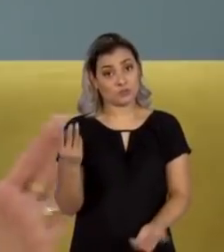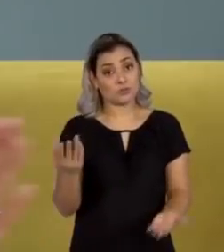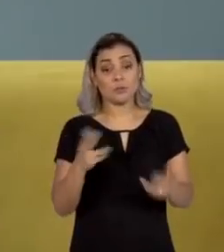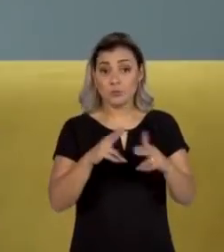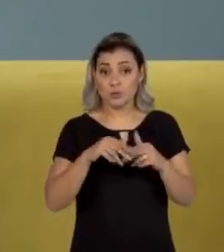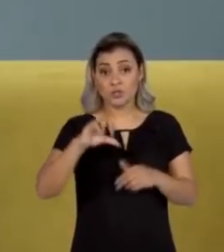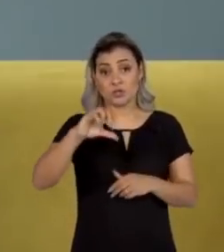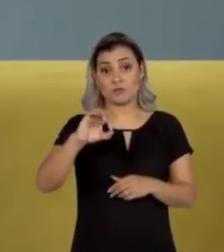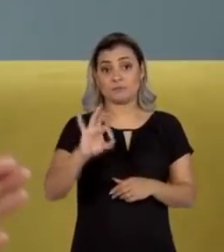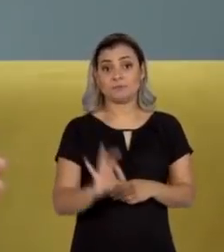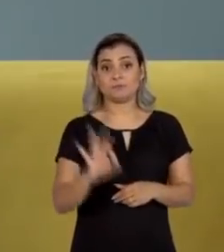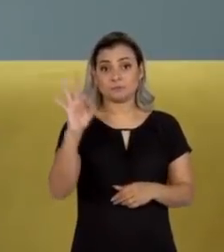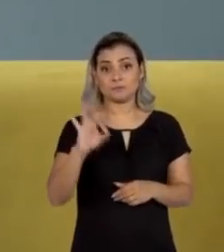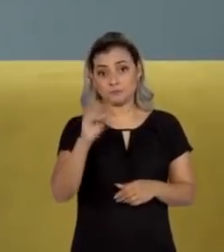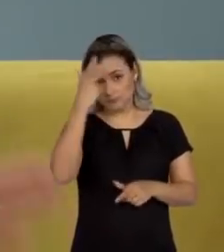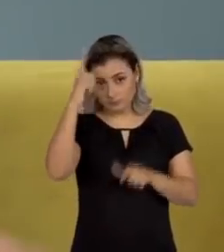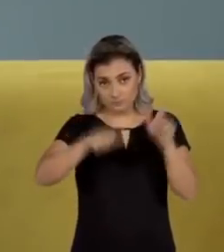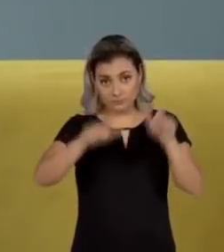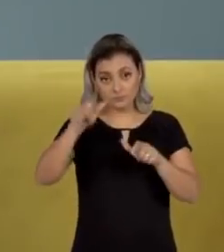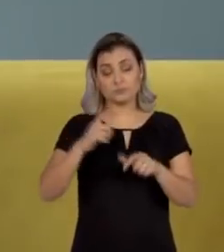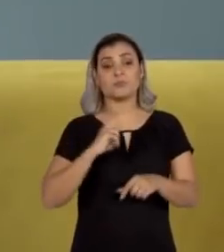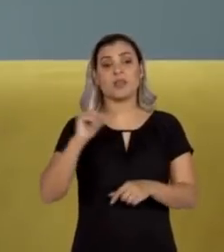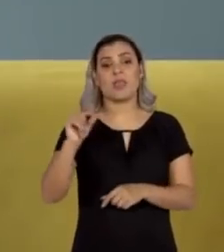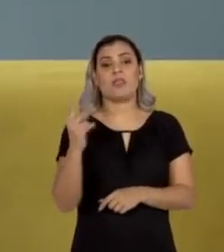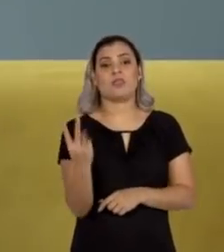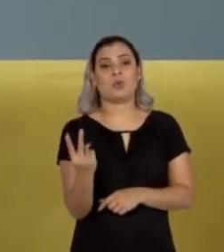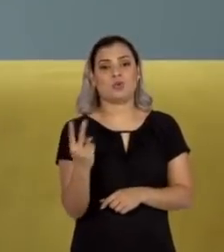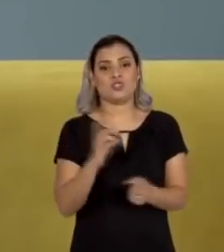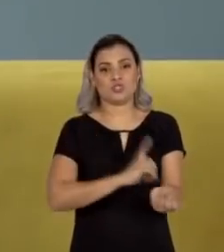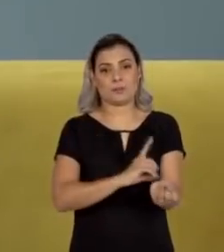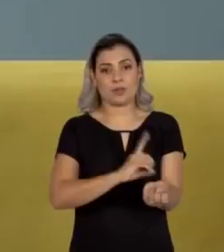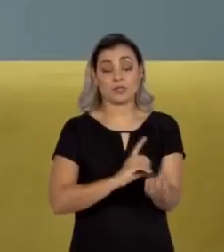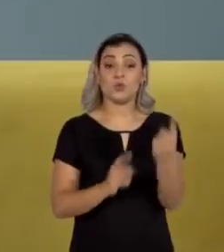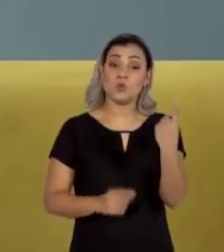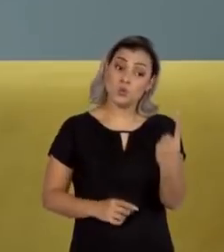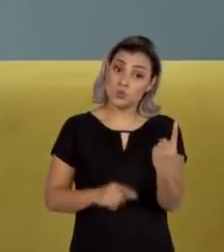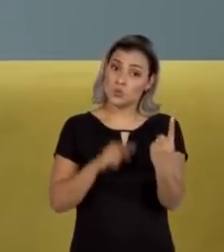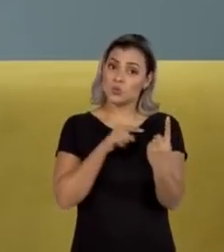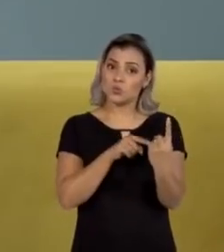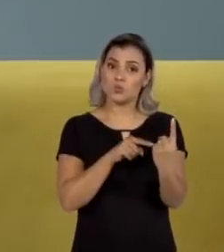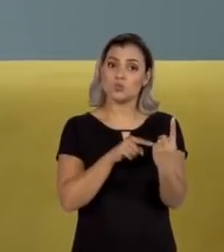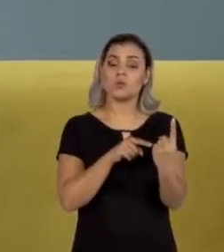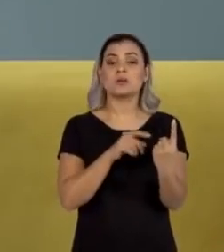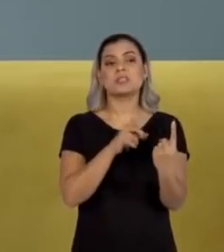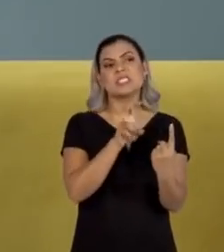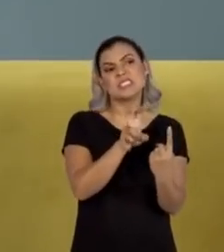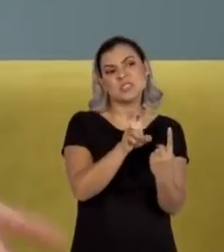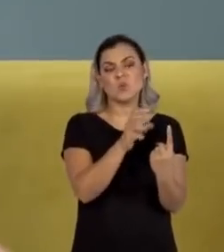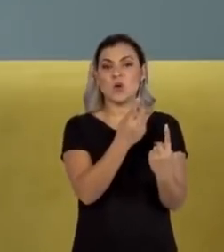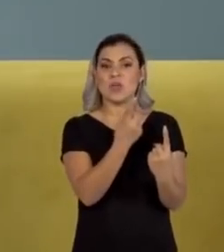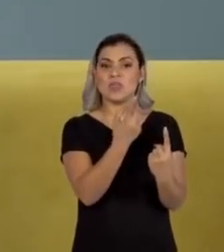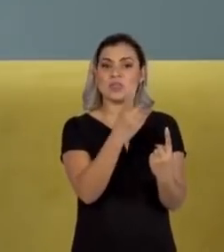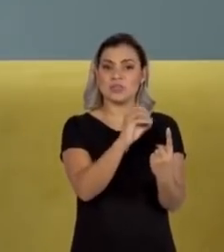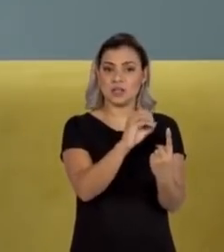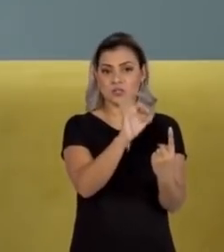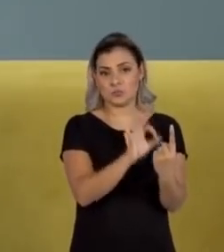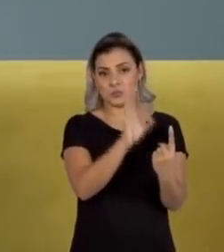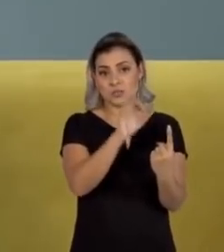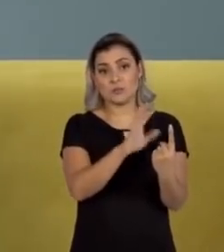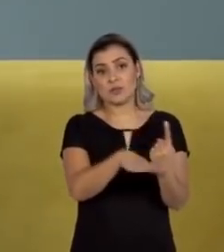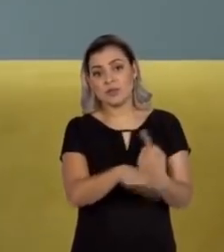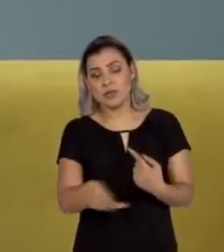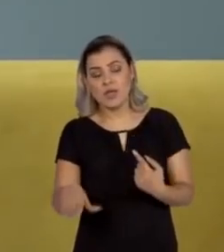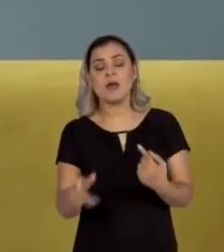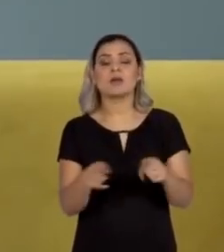de 90% das pessoas com diabetes têm o tipo 2 da doença. O tipo 1, 5, 10%, é diagnosticado normalmente em